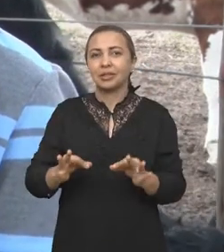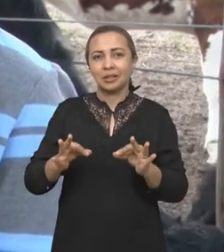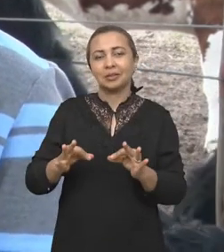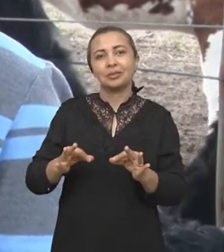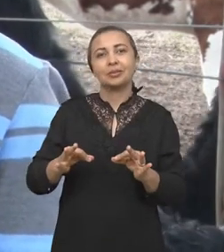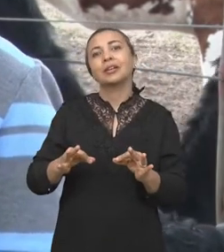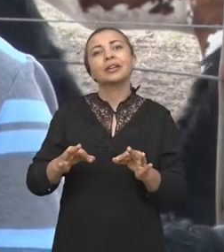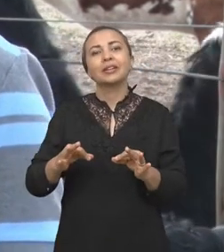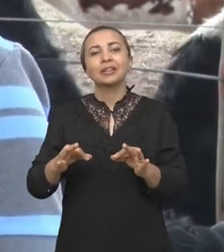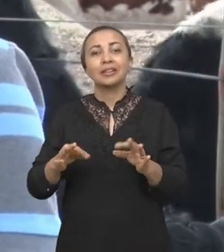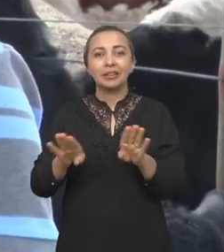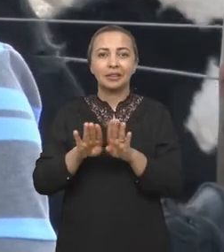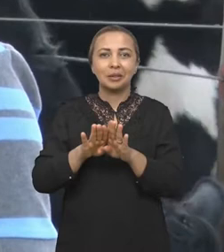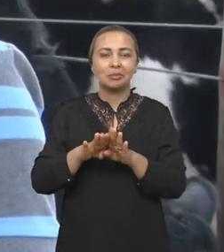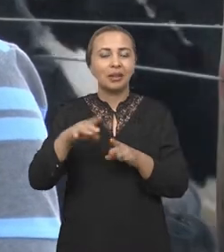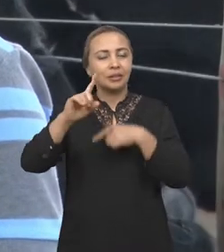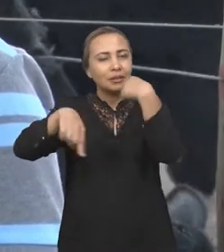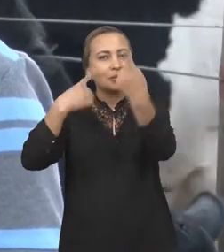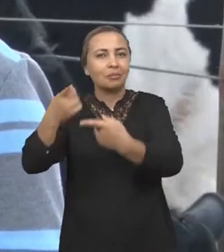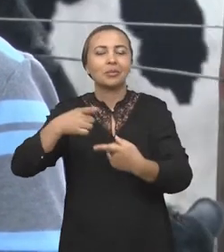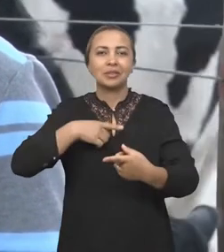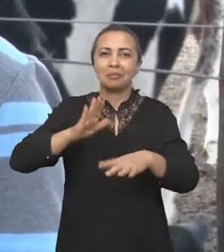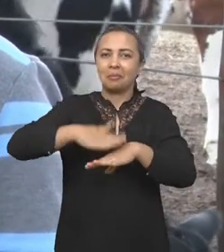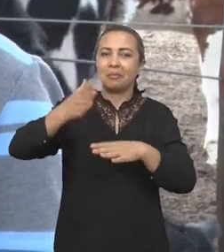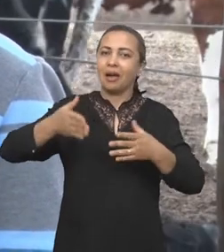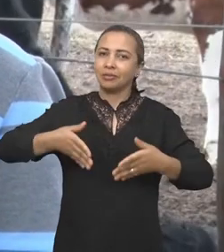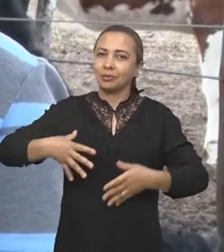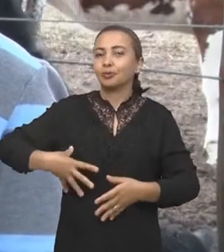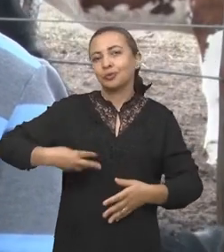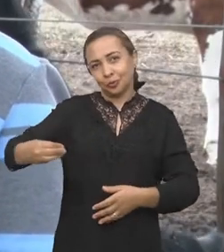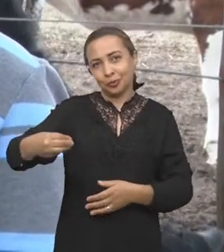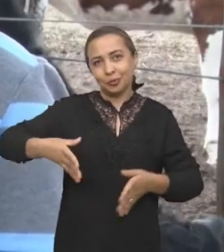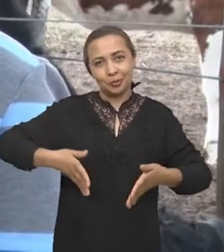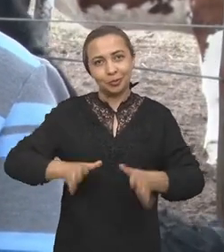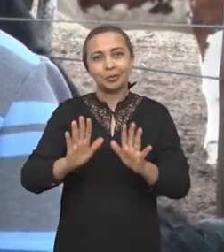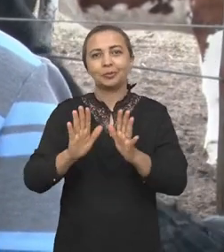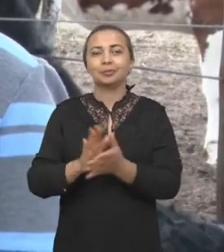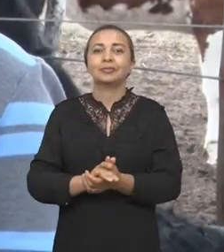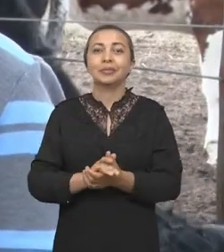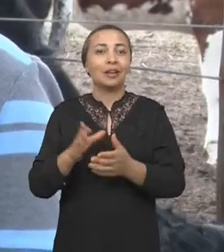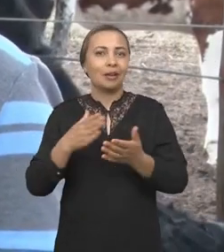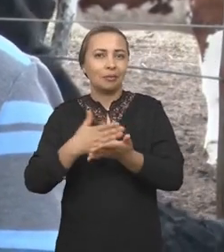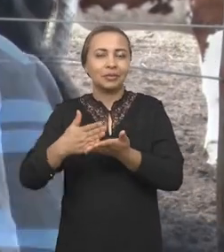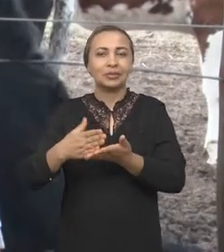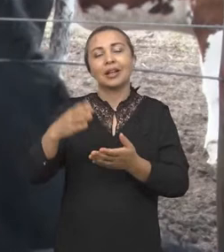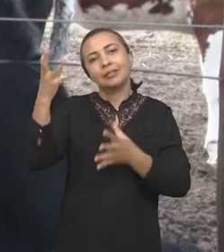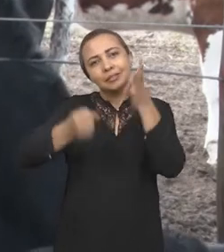possa gestacionar e emprenhar e, consequentemente, entrar no período de produção de leite. Essa pesquisa